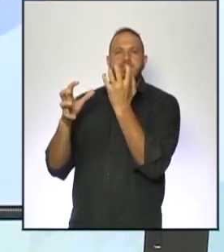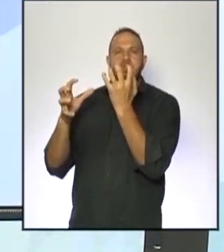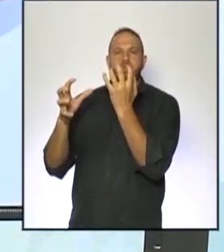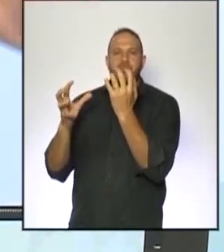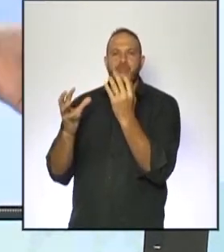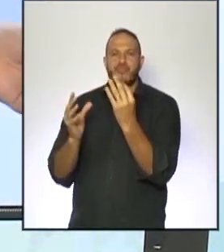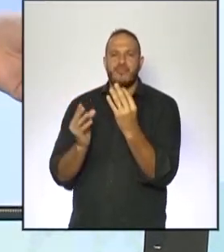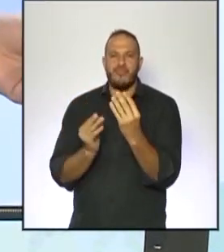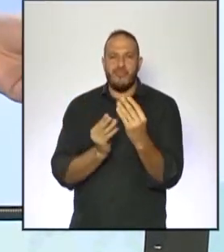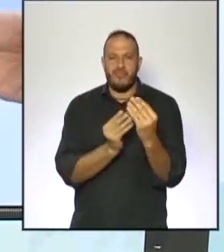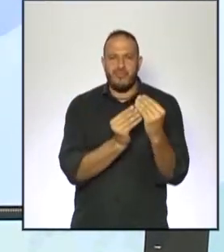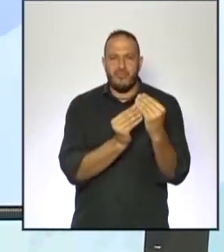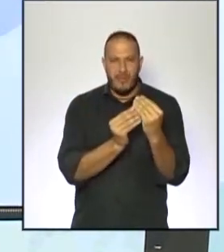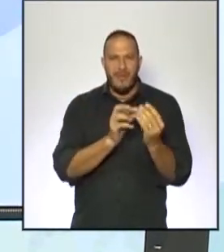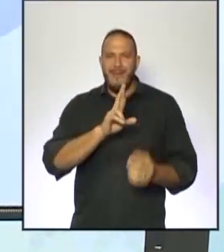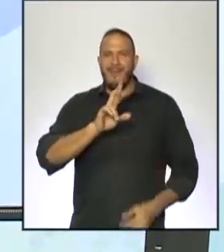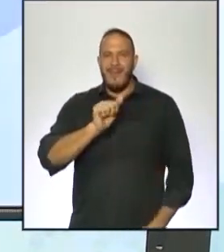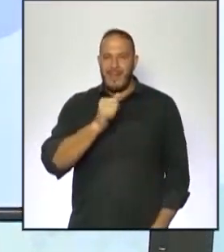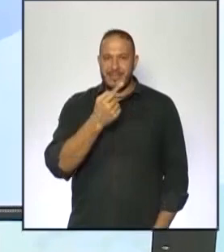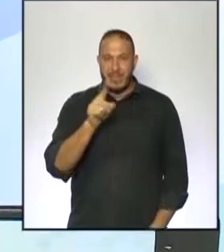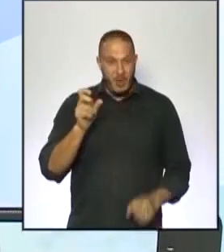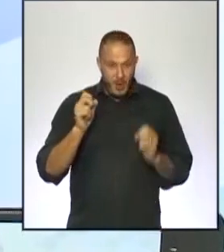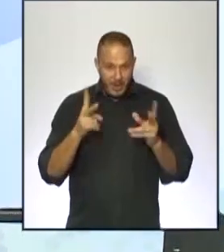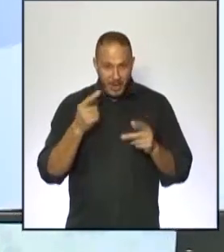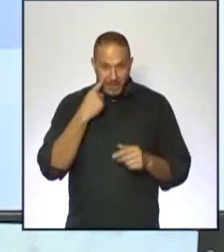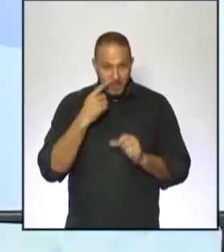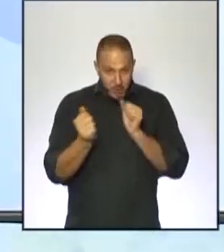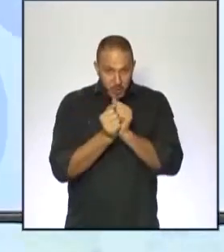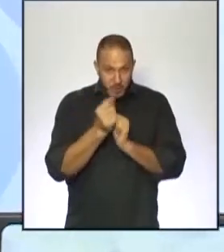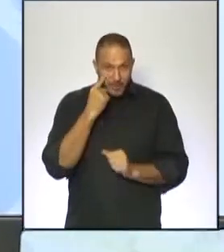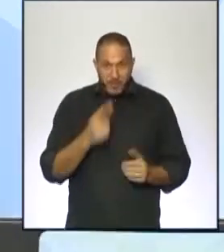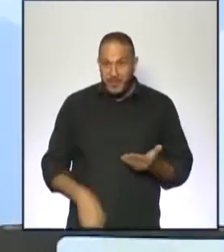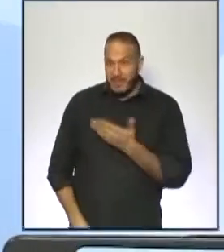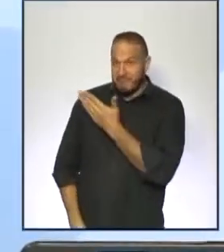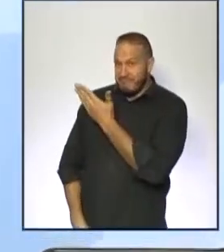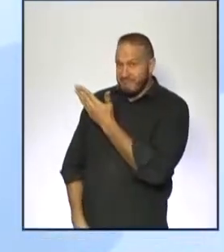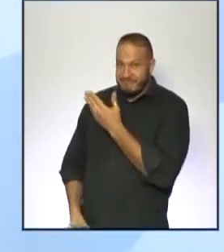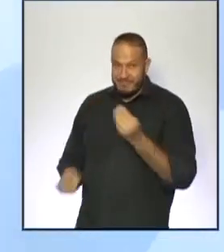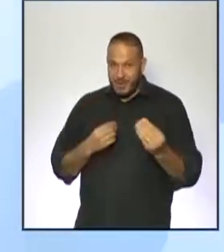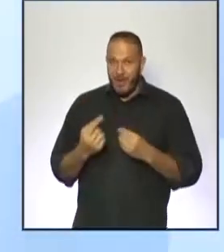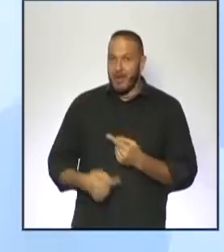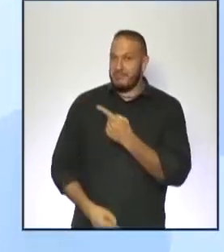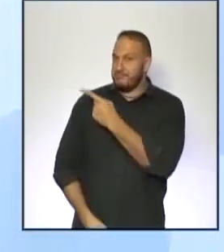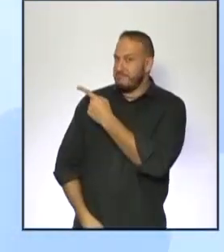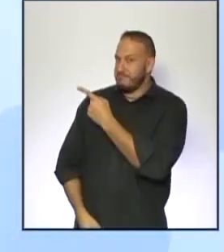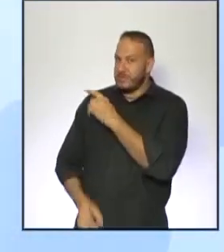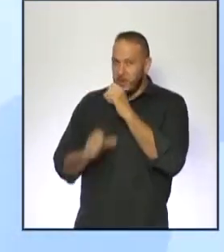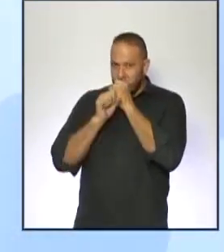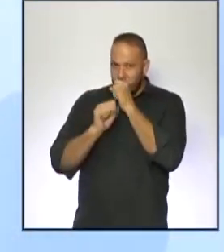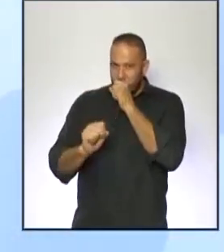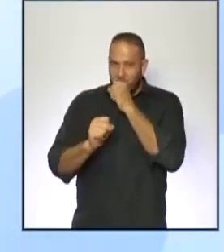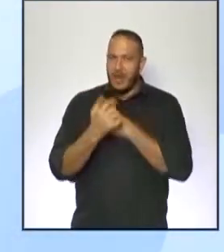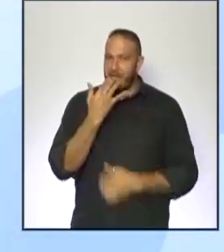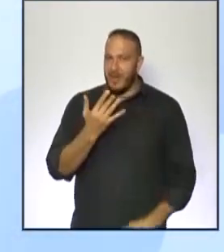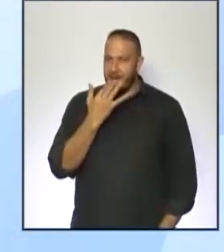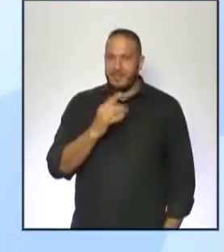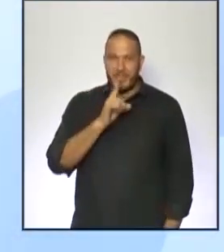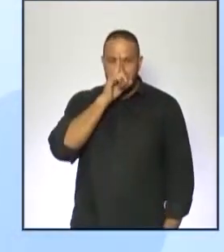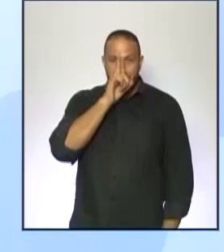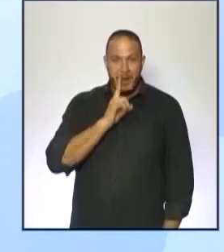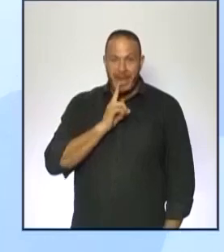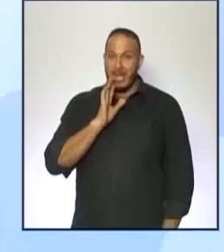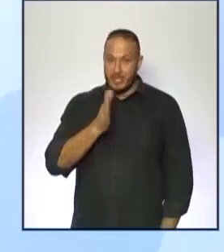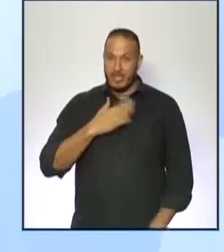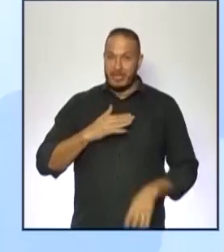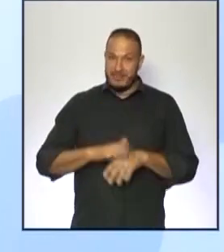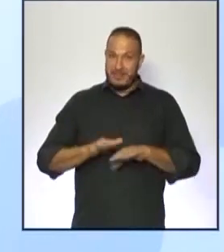ocorrer a reação. Vamos fazer isso aqui comigo na prática, então? Estou aqui com uma bexiga de cor amarela, já